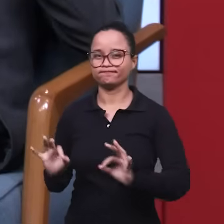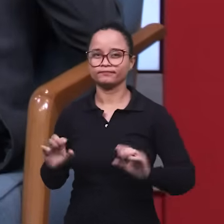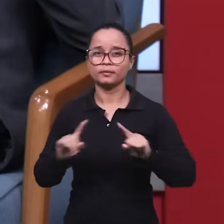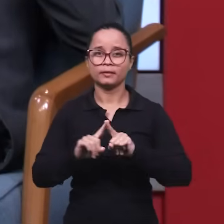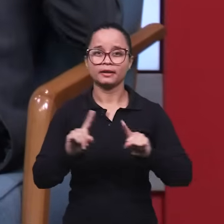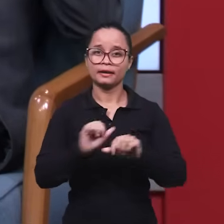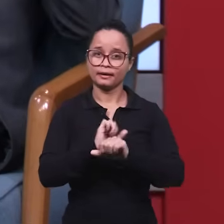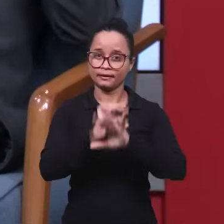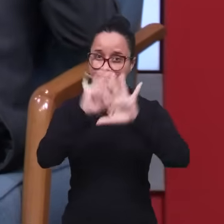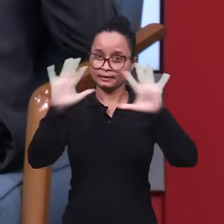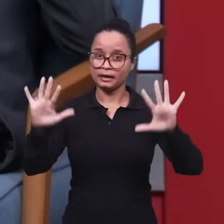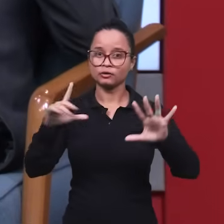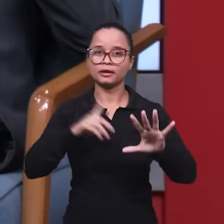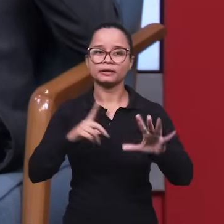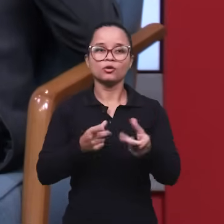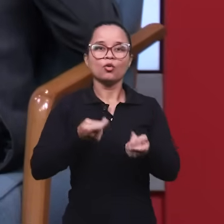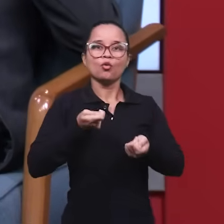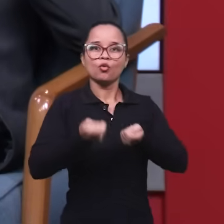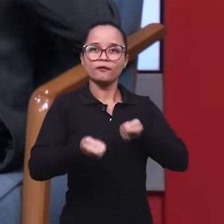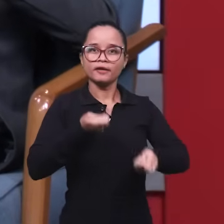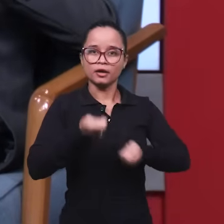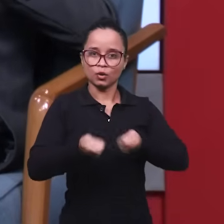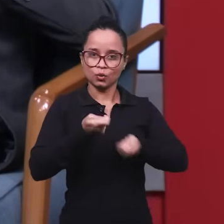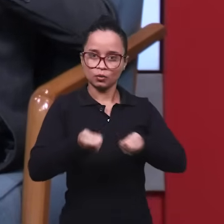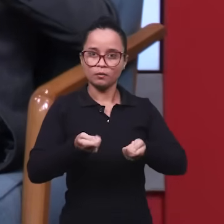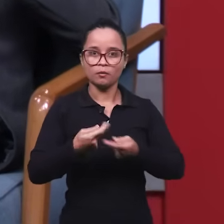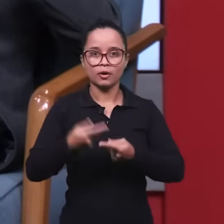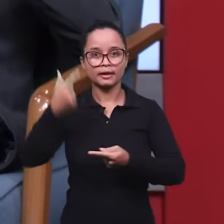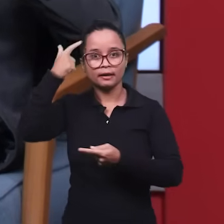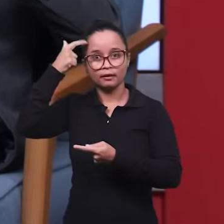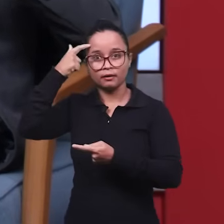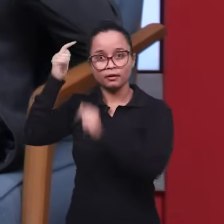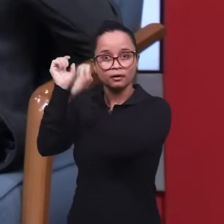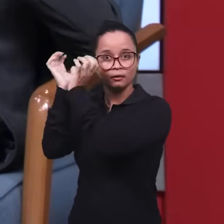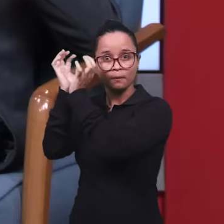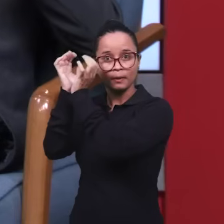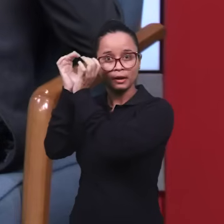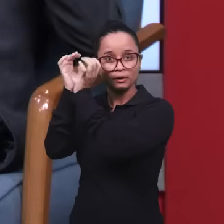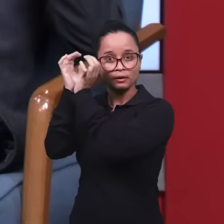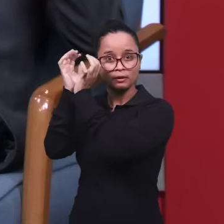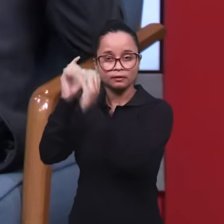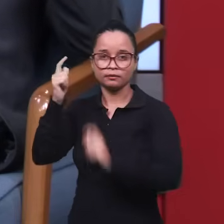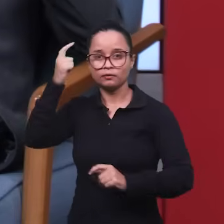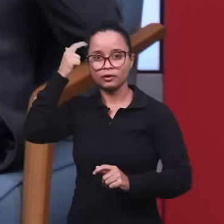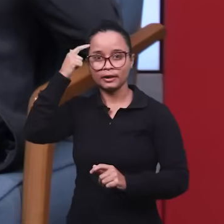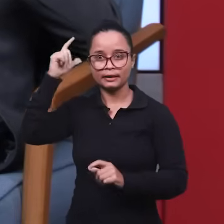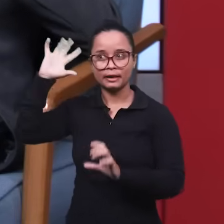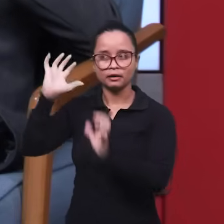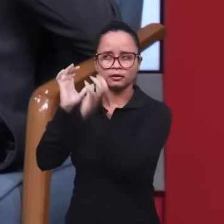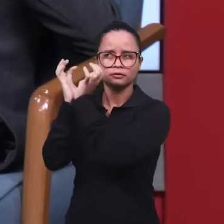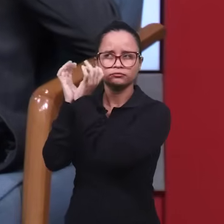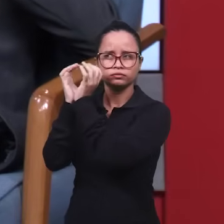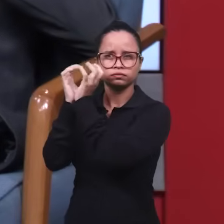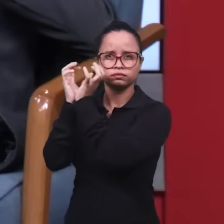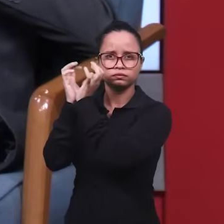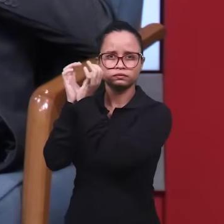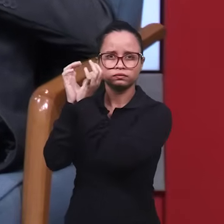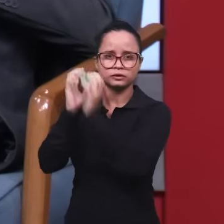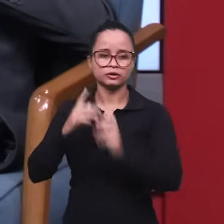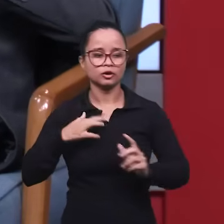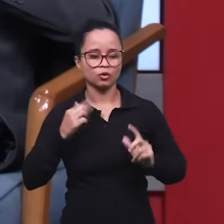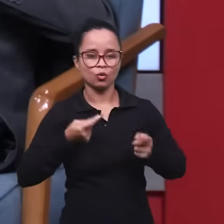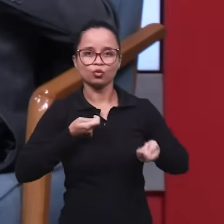Claro que acima de tudo isso tem um governo, porque o cérebro, né, o sistema nervoso central,